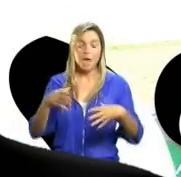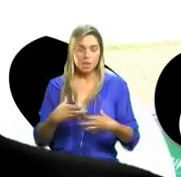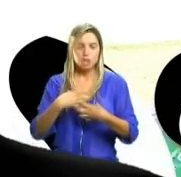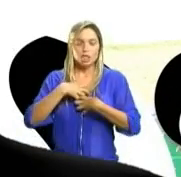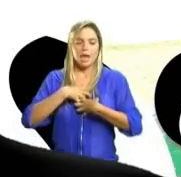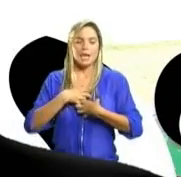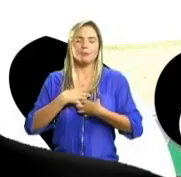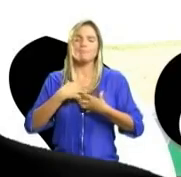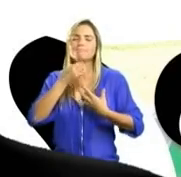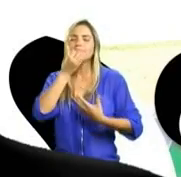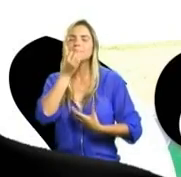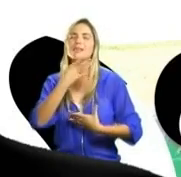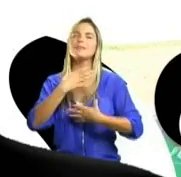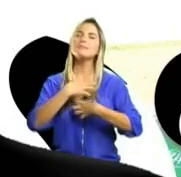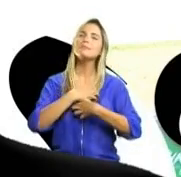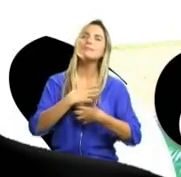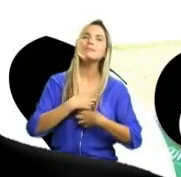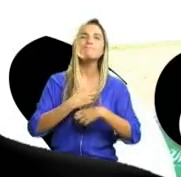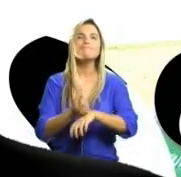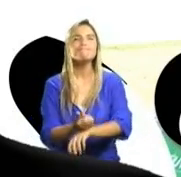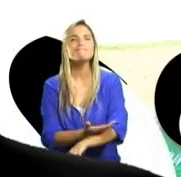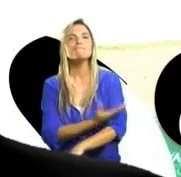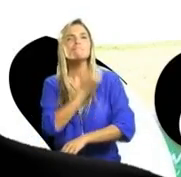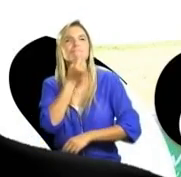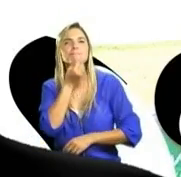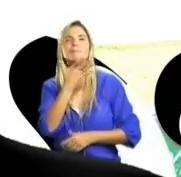físico, emocional, psicológico, social,